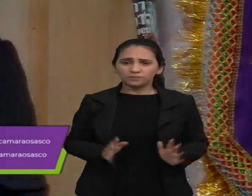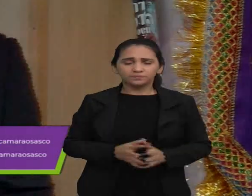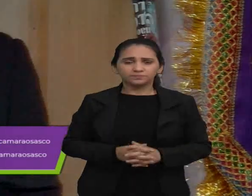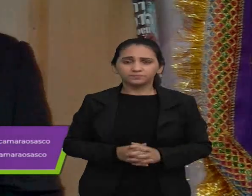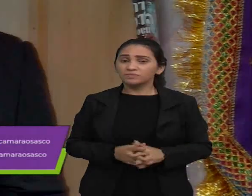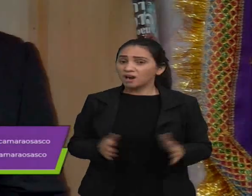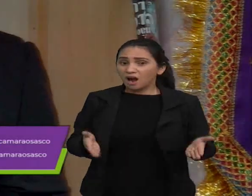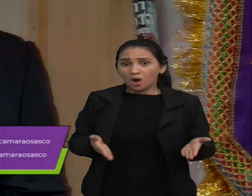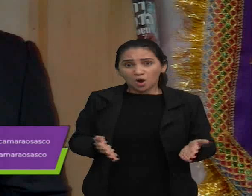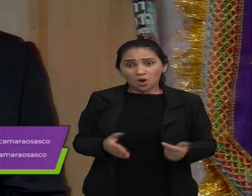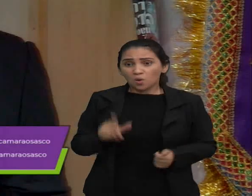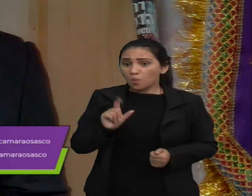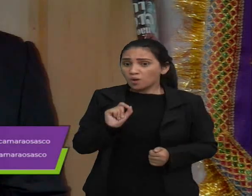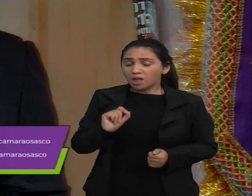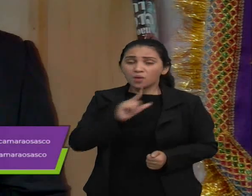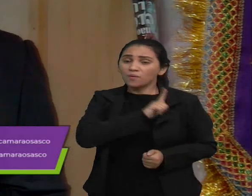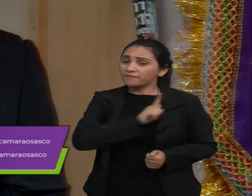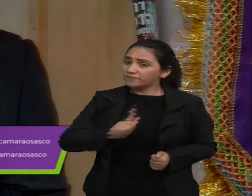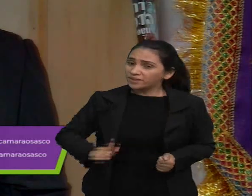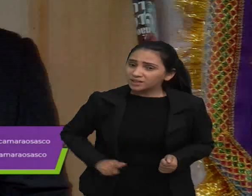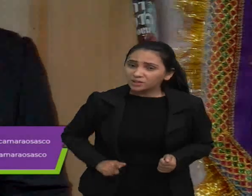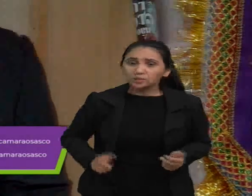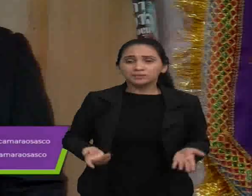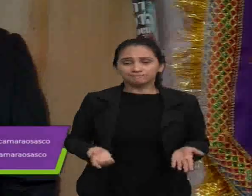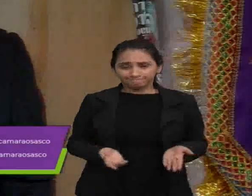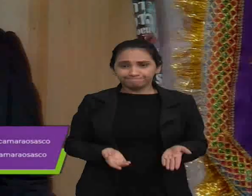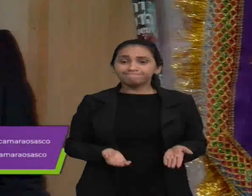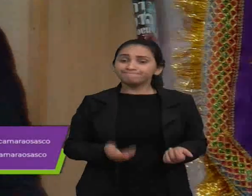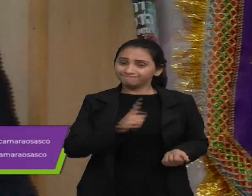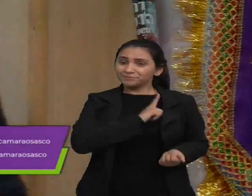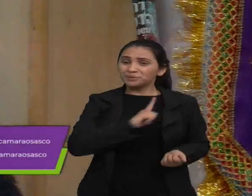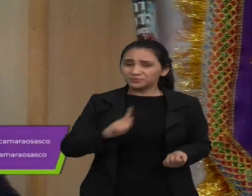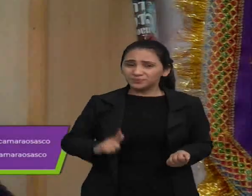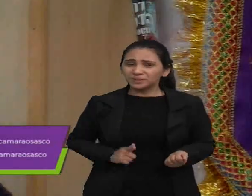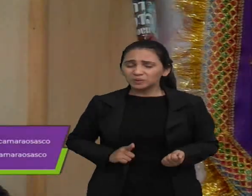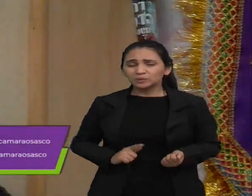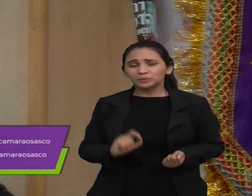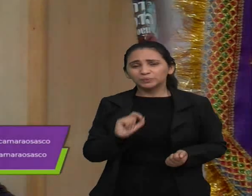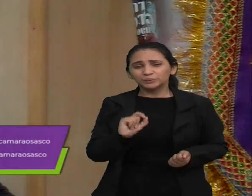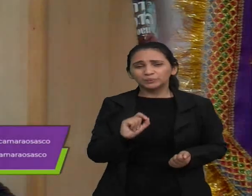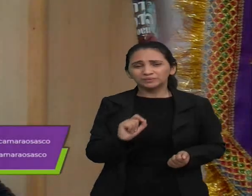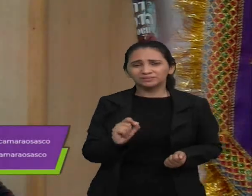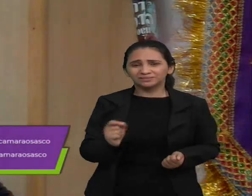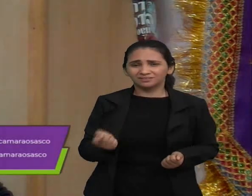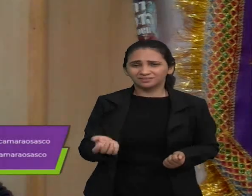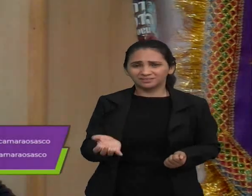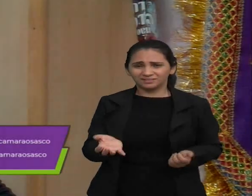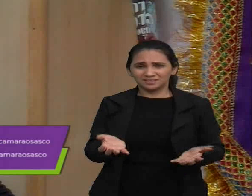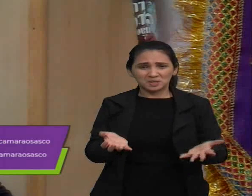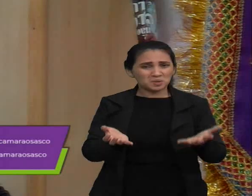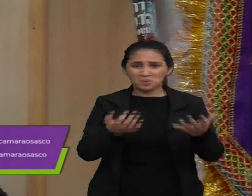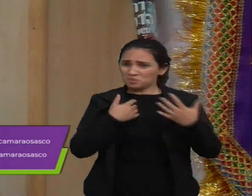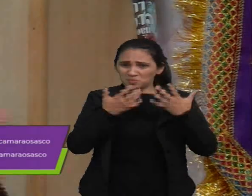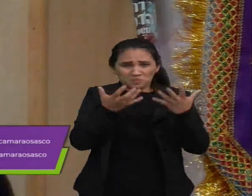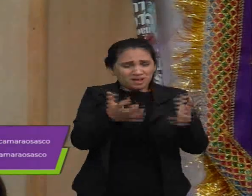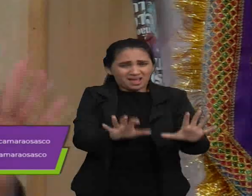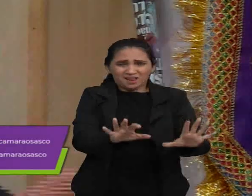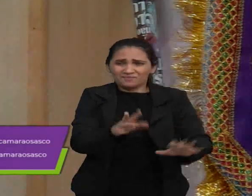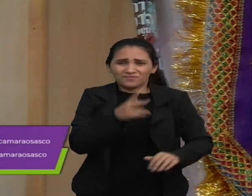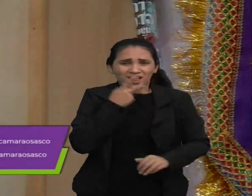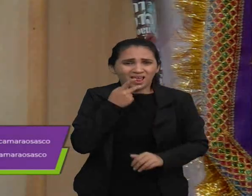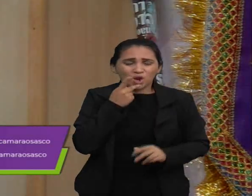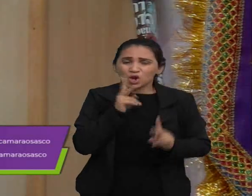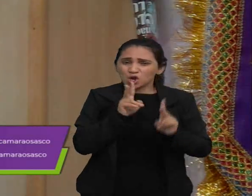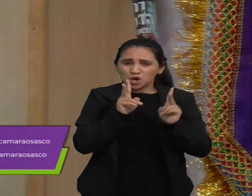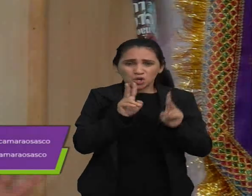o atual governador e esse governador que eu me recuso agora a dizer o nome dele estou tratando igual o